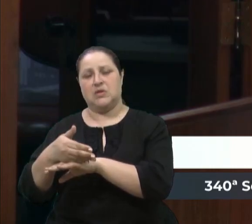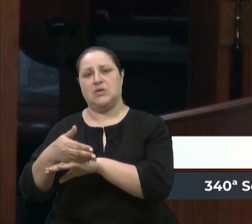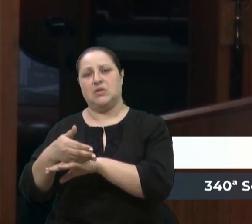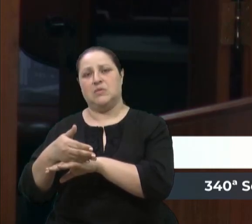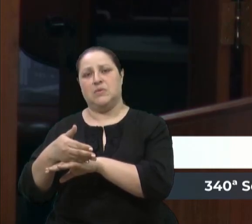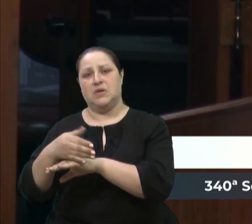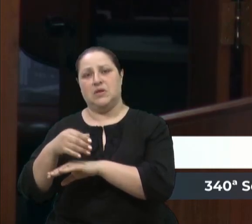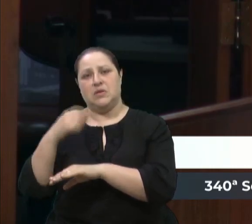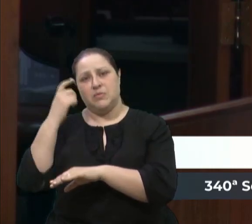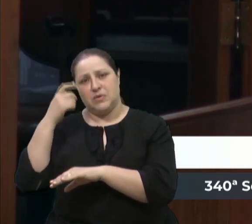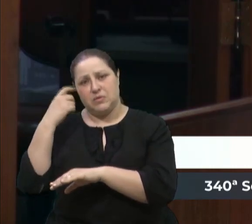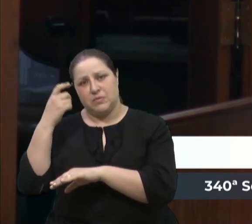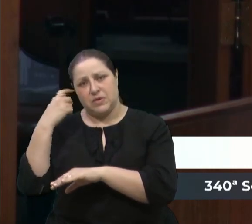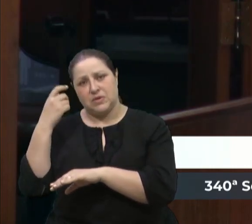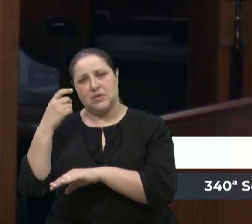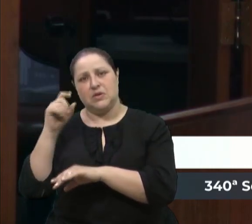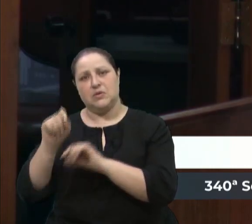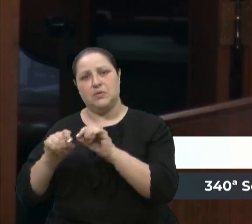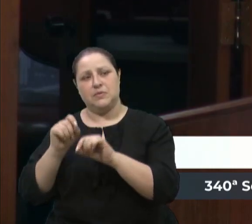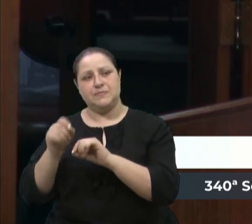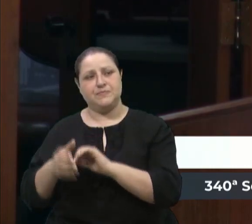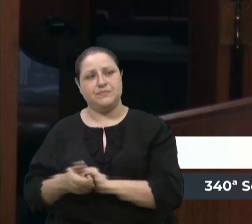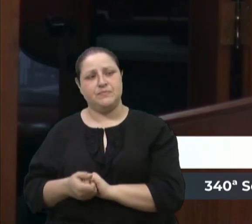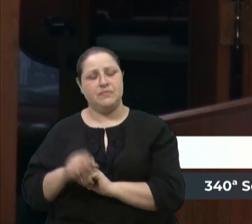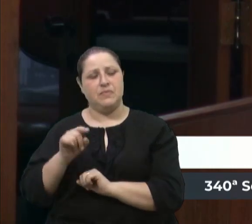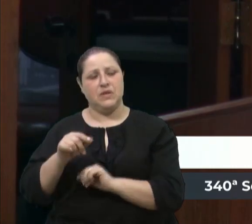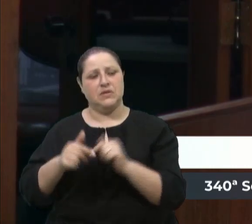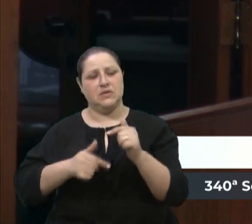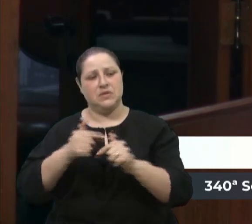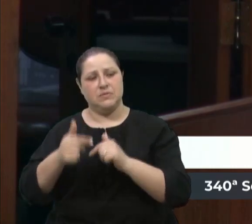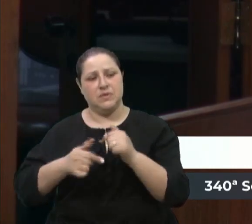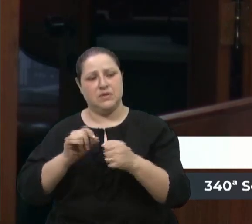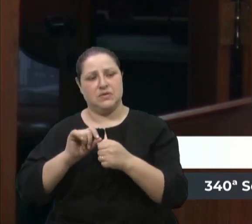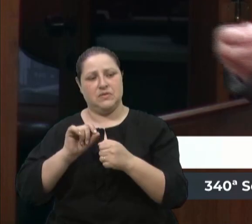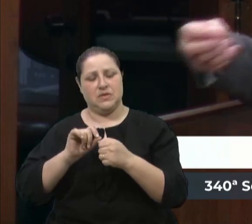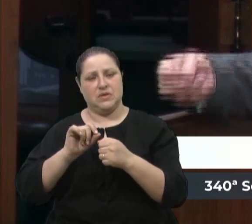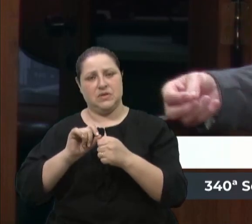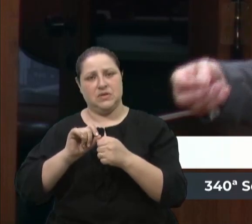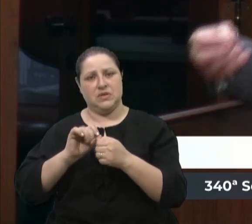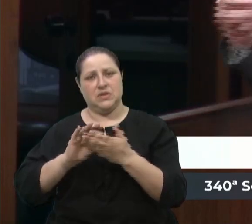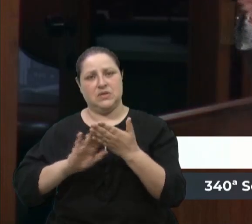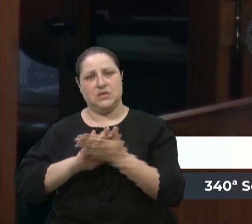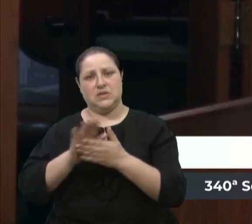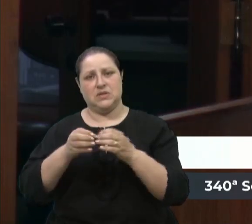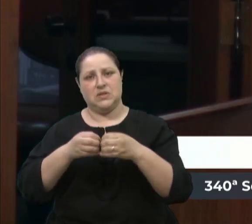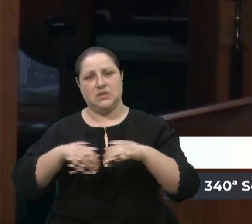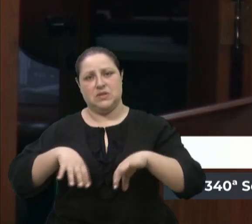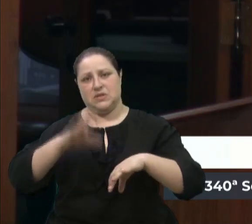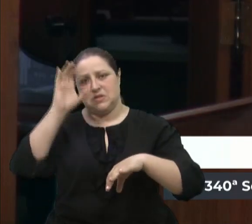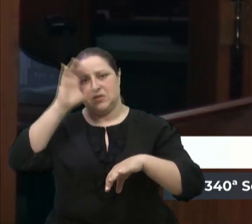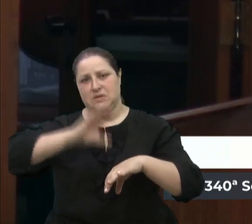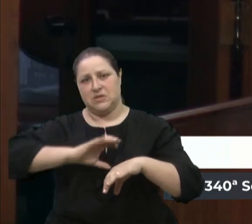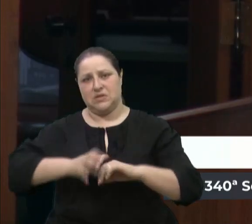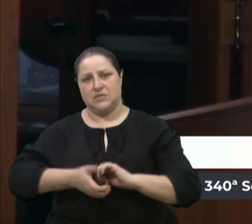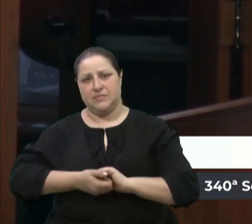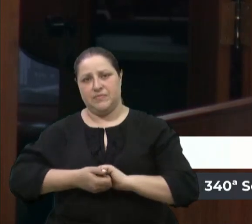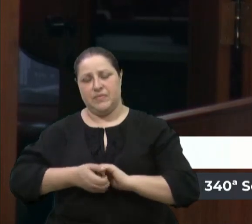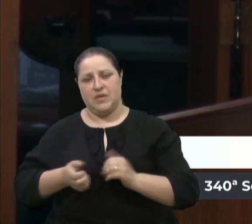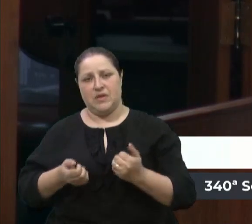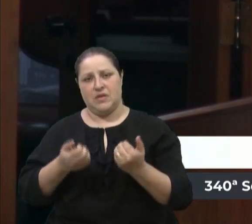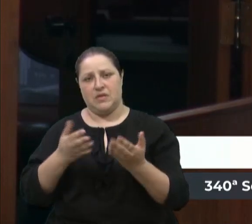na preocupação de que essa operação aconteça sem lesar o cidadão.